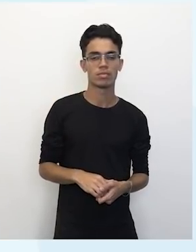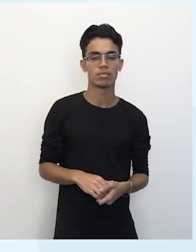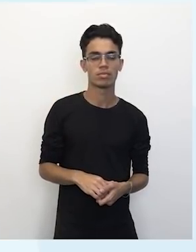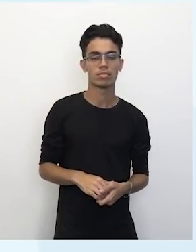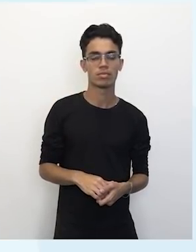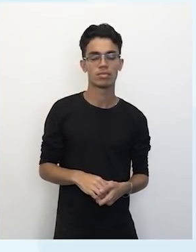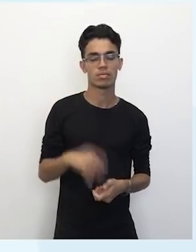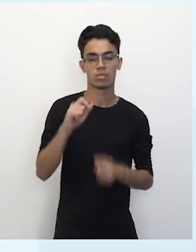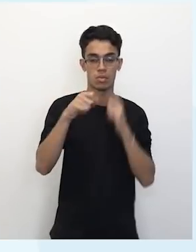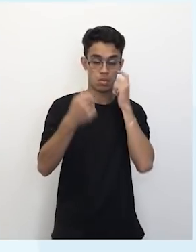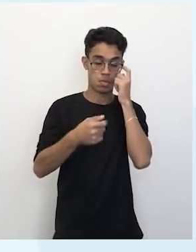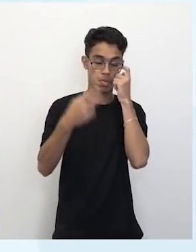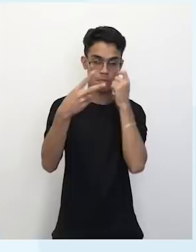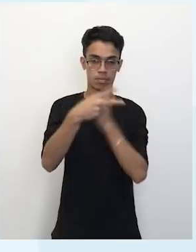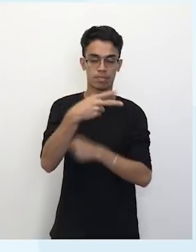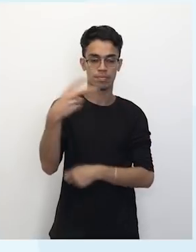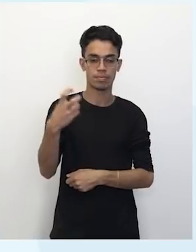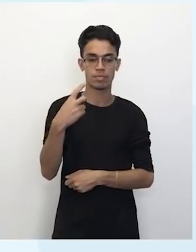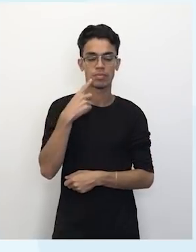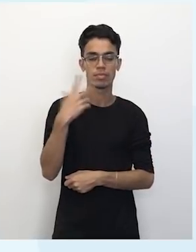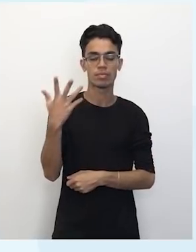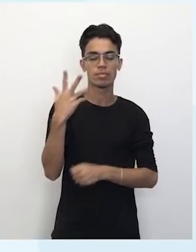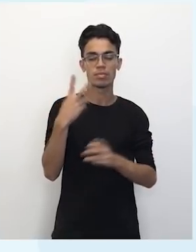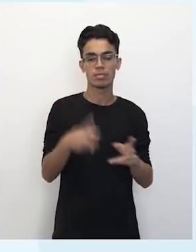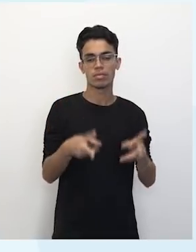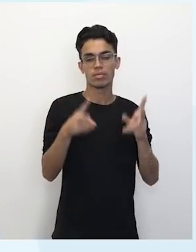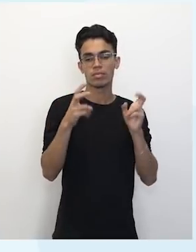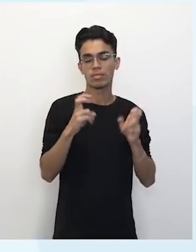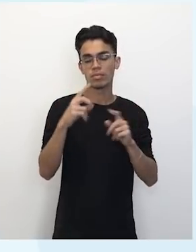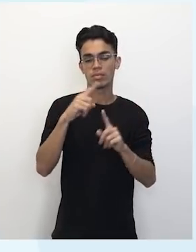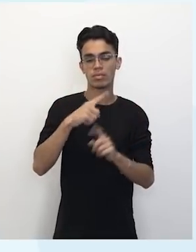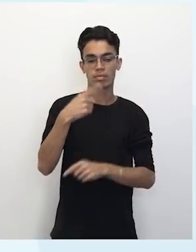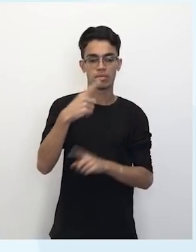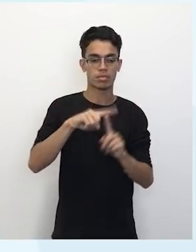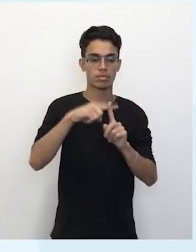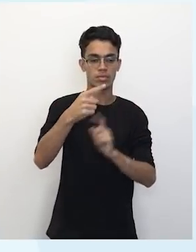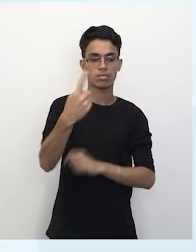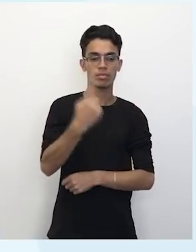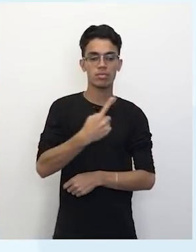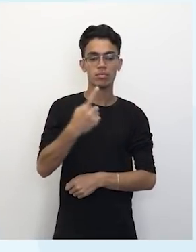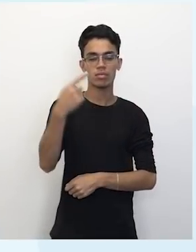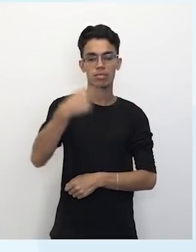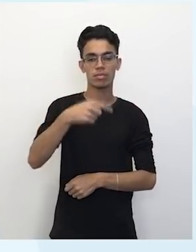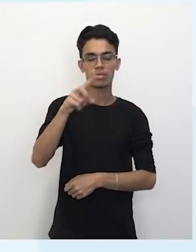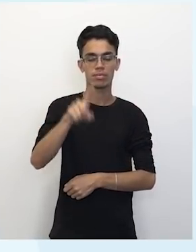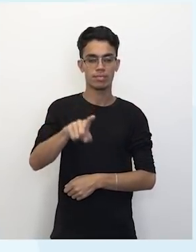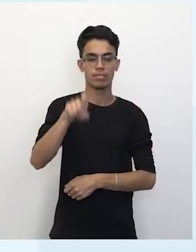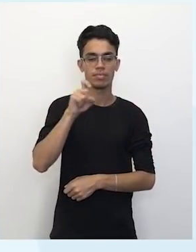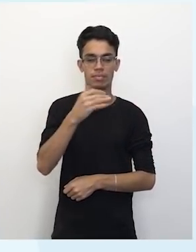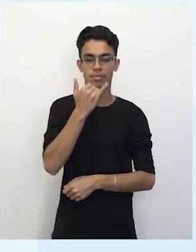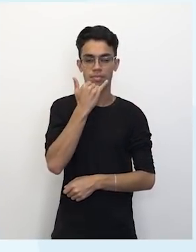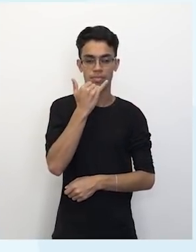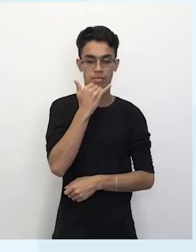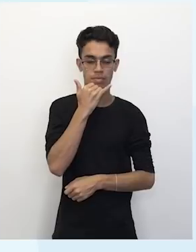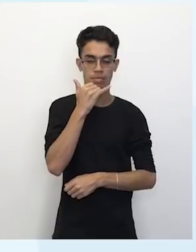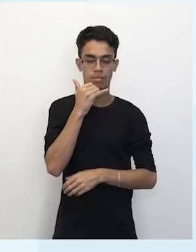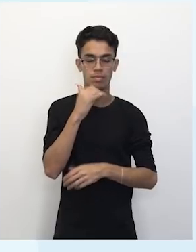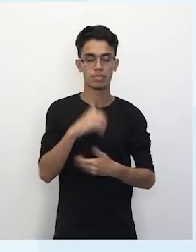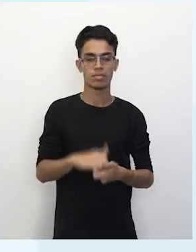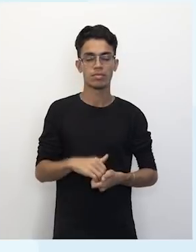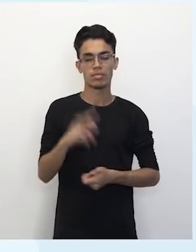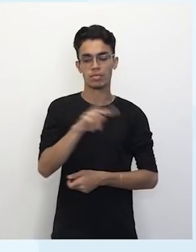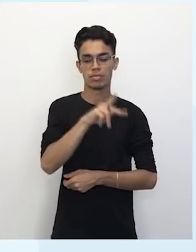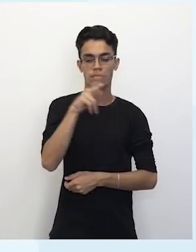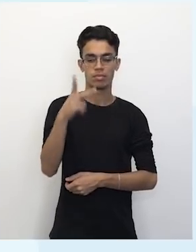abaixar o sinal de igual e eu vou verificar, ó, o mais 1 e o menos x, desculpa, né? Que estão aí, que devem